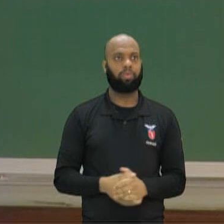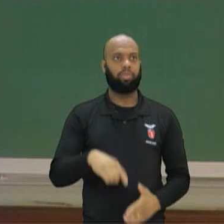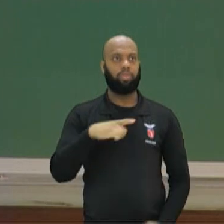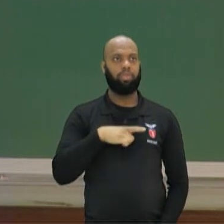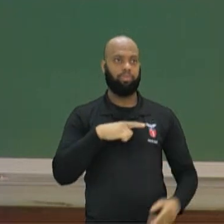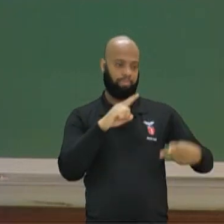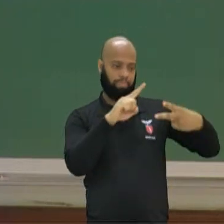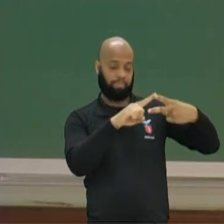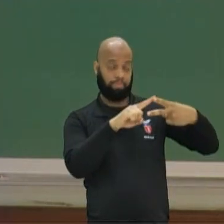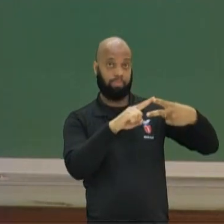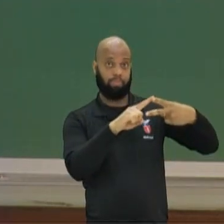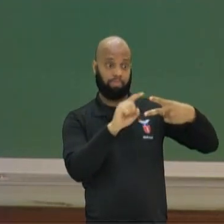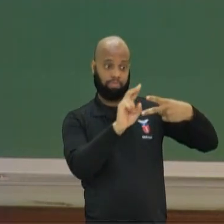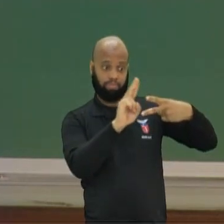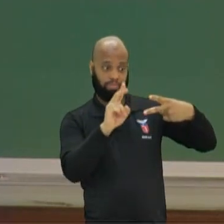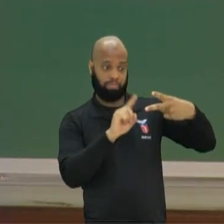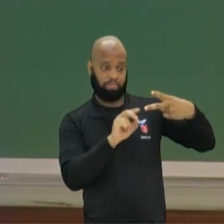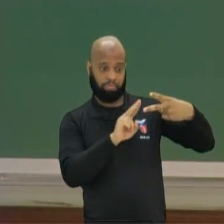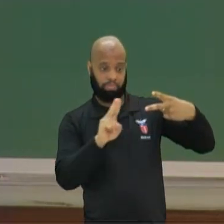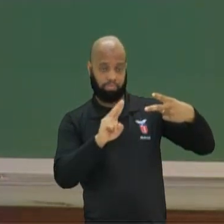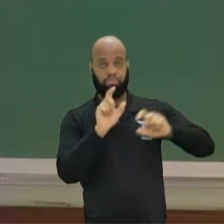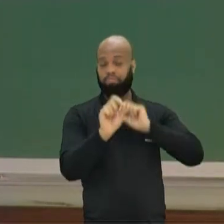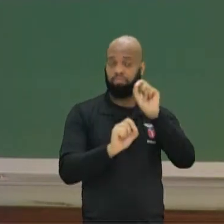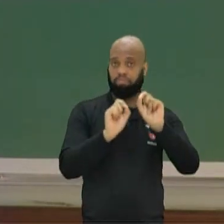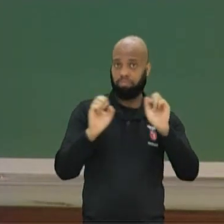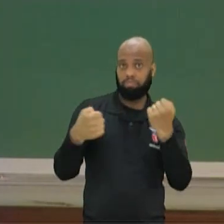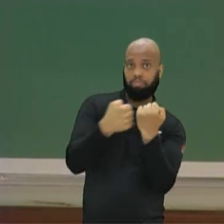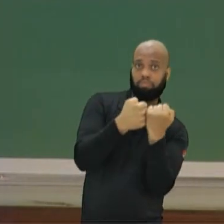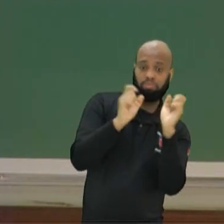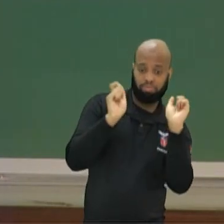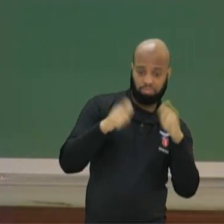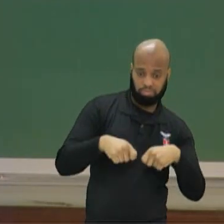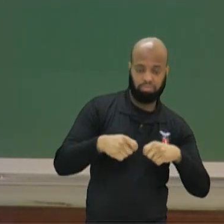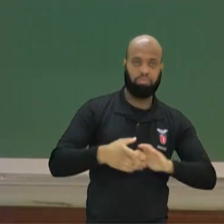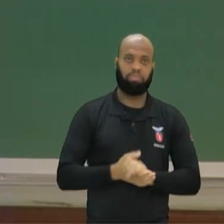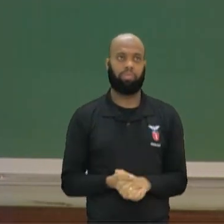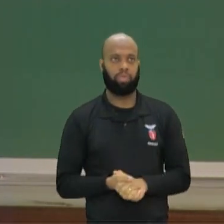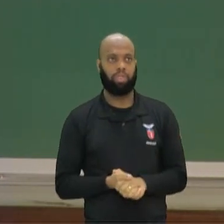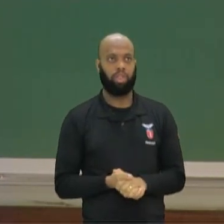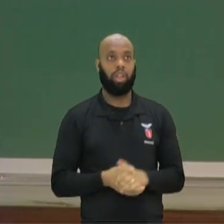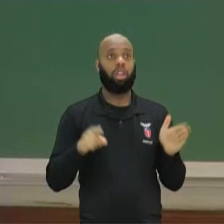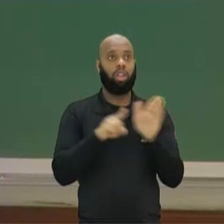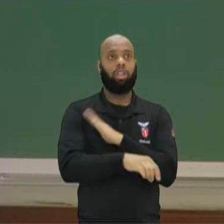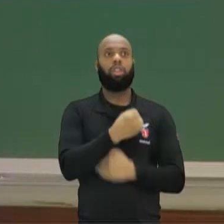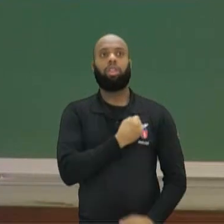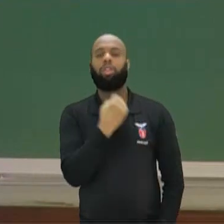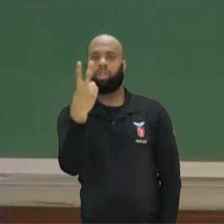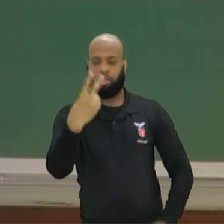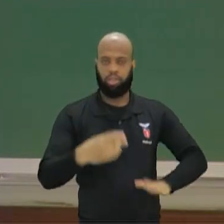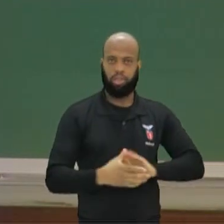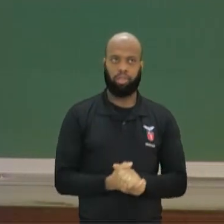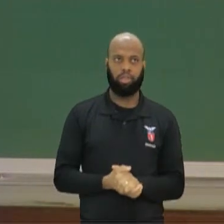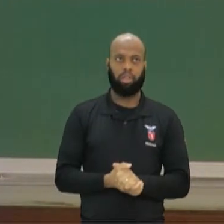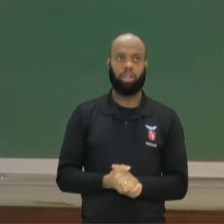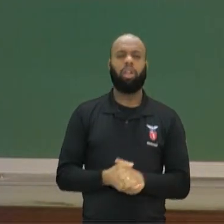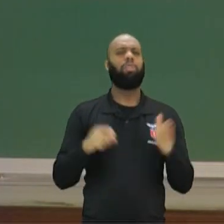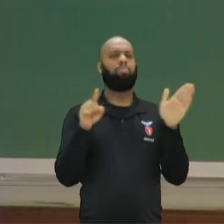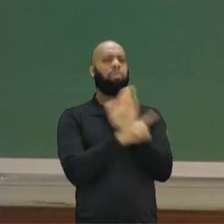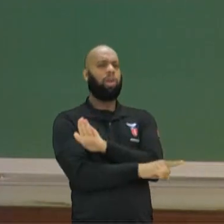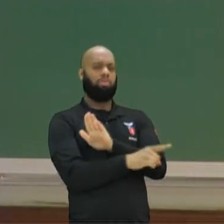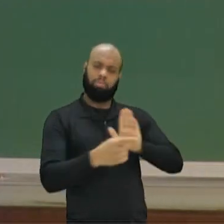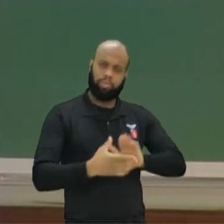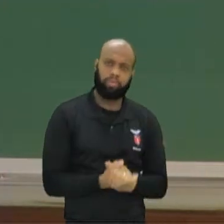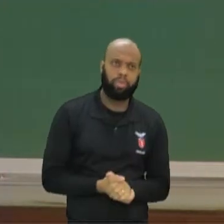palavras occur and enroll, ok? Number 2. Learn from what? É uma pergunta que eu